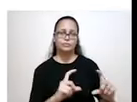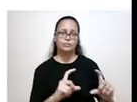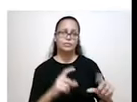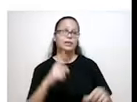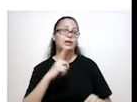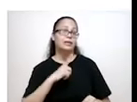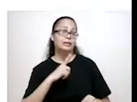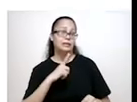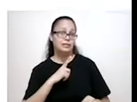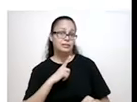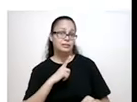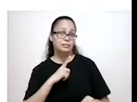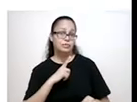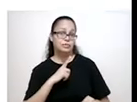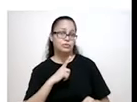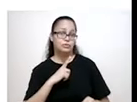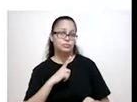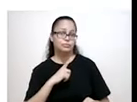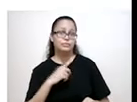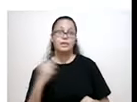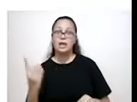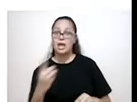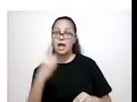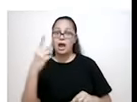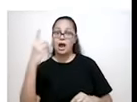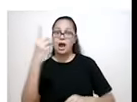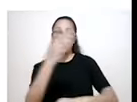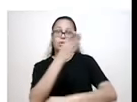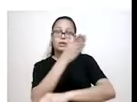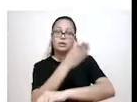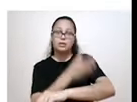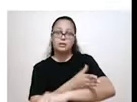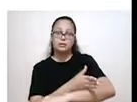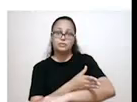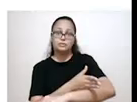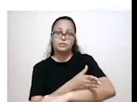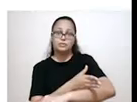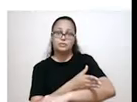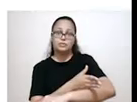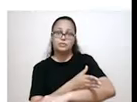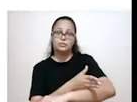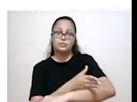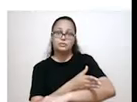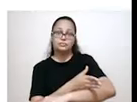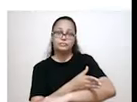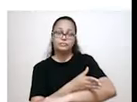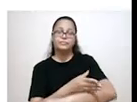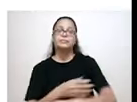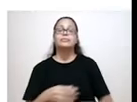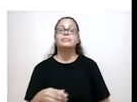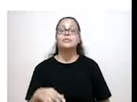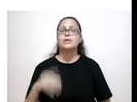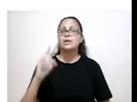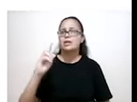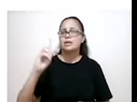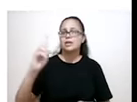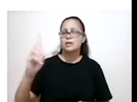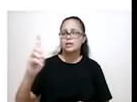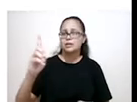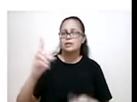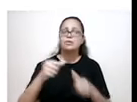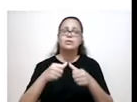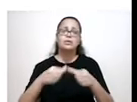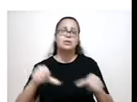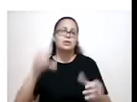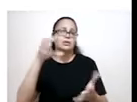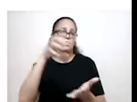Nós temos a Alta Idade Média, no qual predominava o teocentrismo. Dá para dividir a